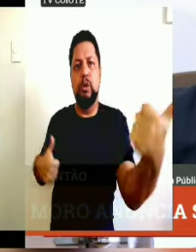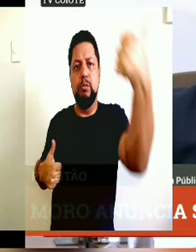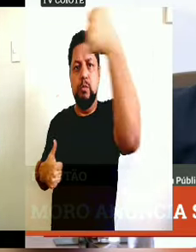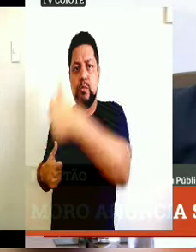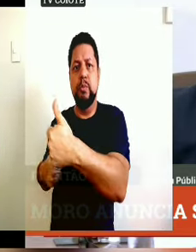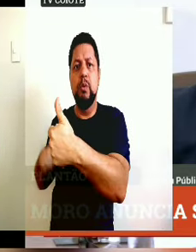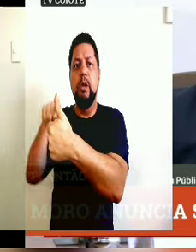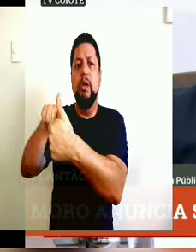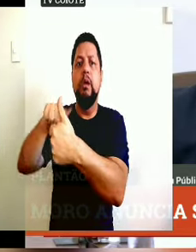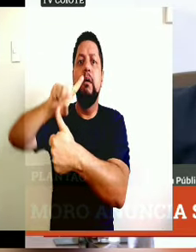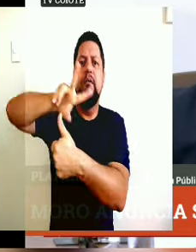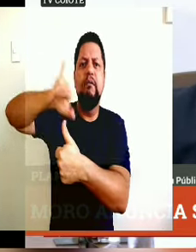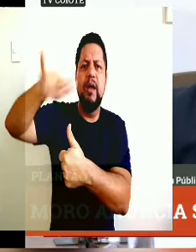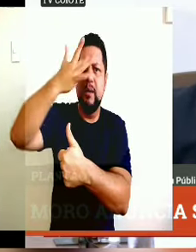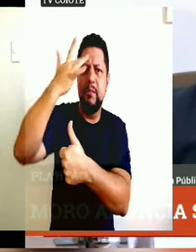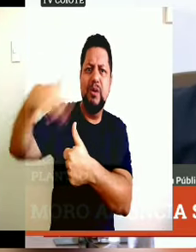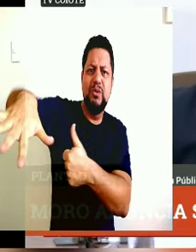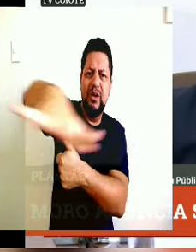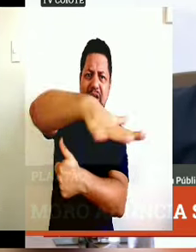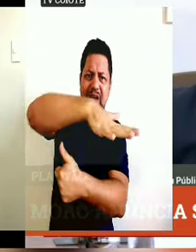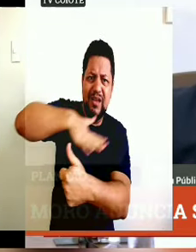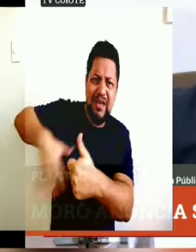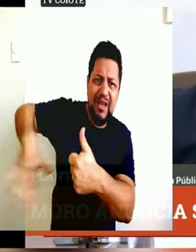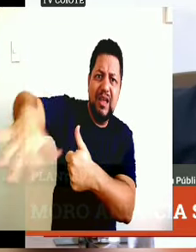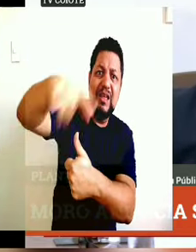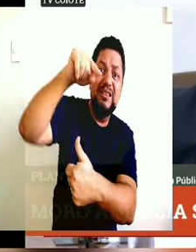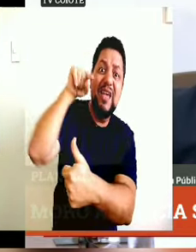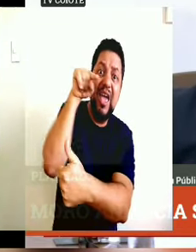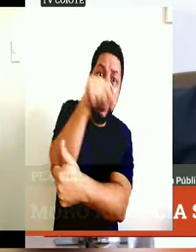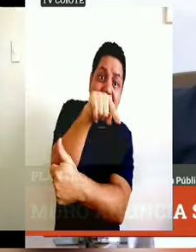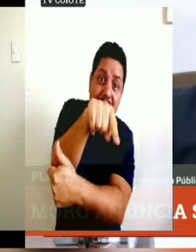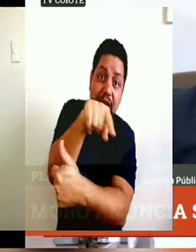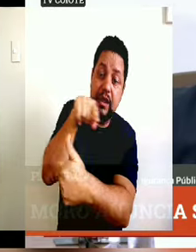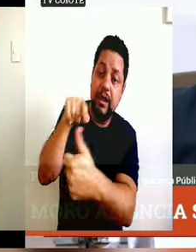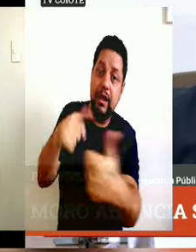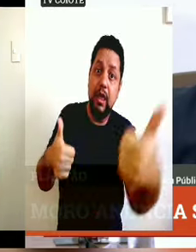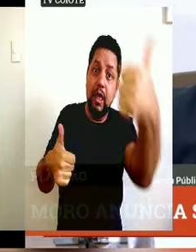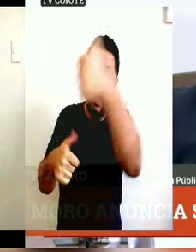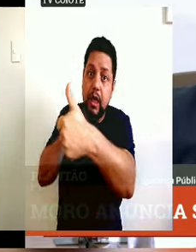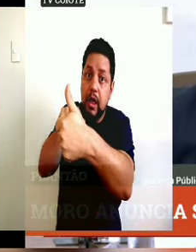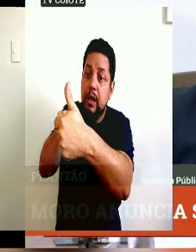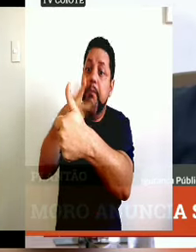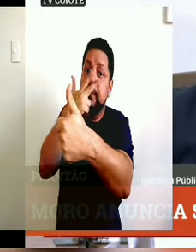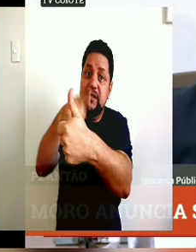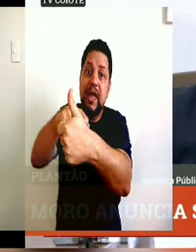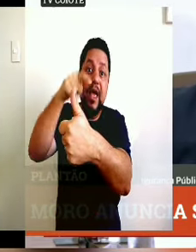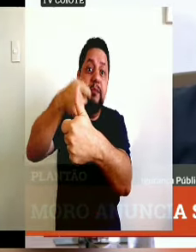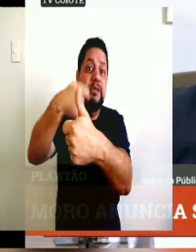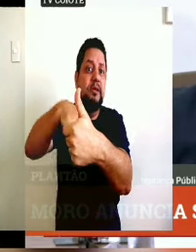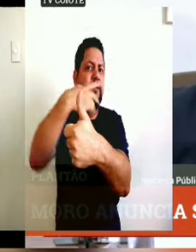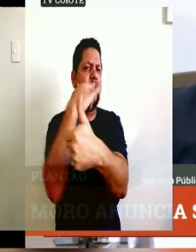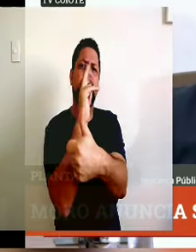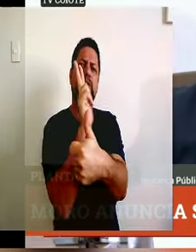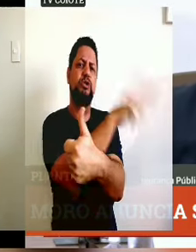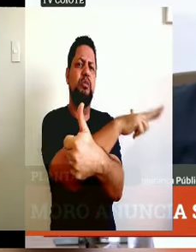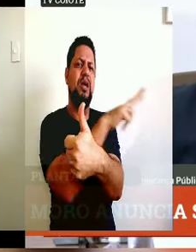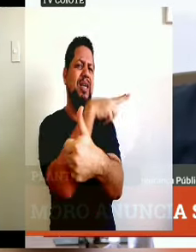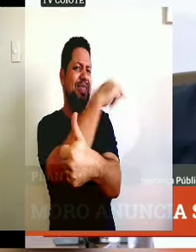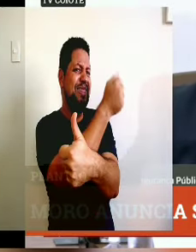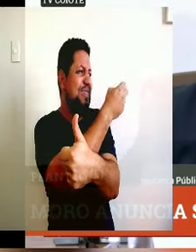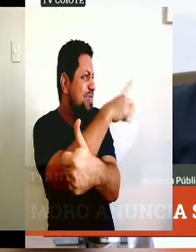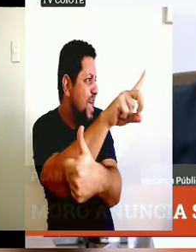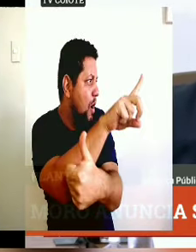isso vai ter na corporação, não conseguiu dizer não para o presidente uma proposta dessa espécie, eu fico na dúvida se vai